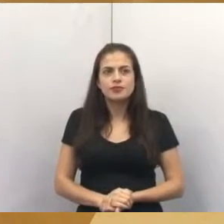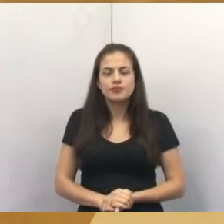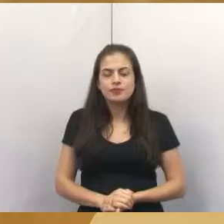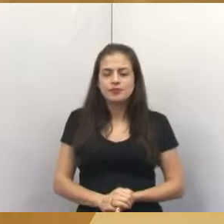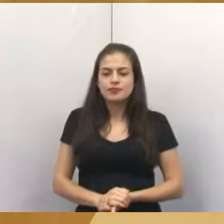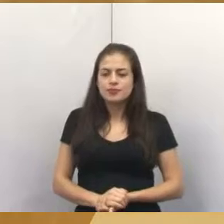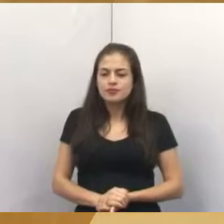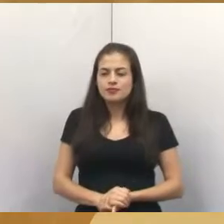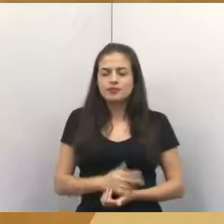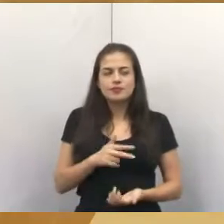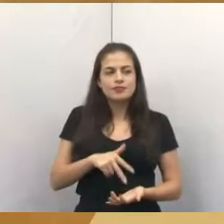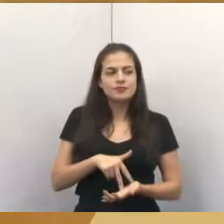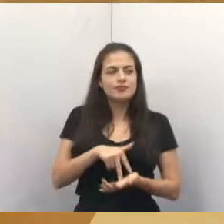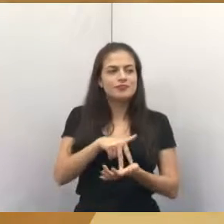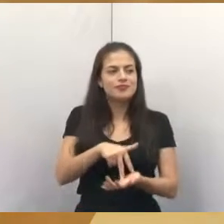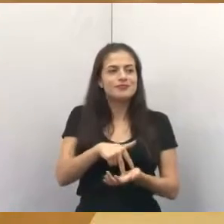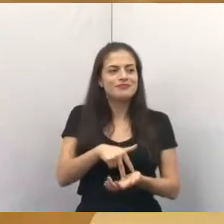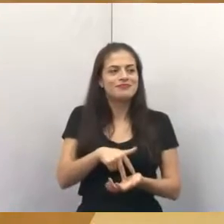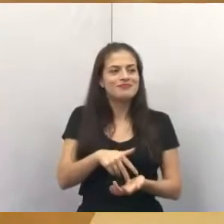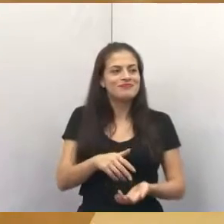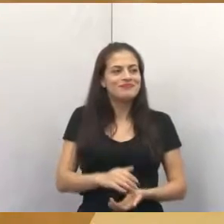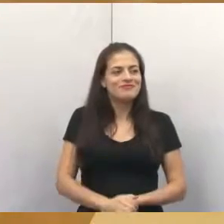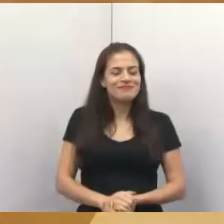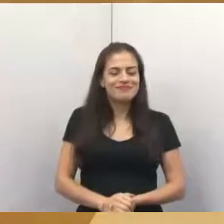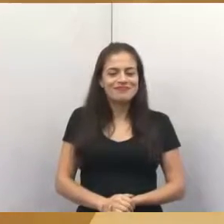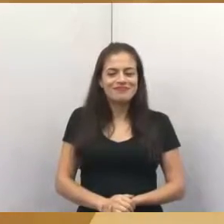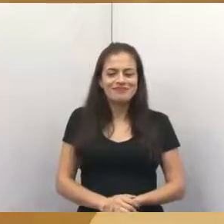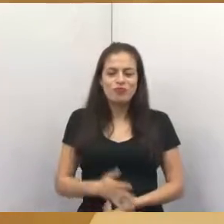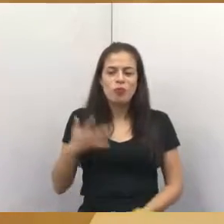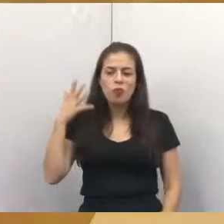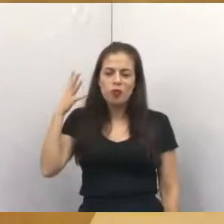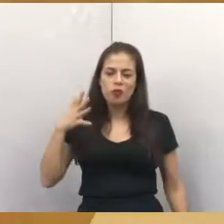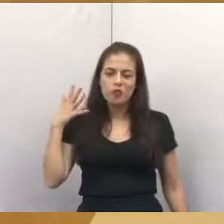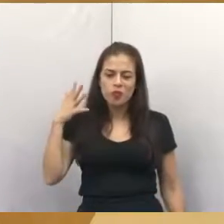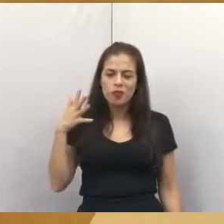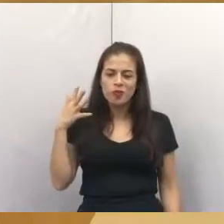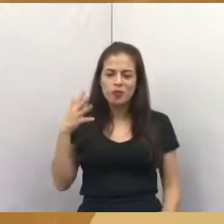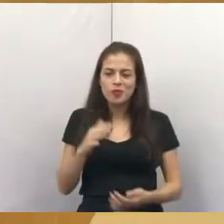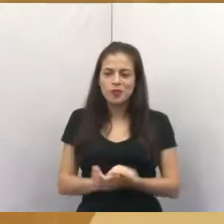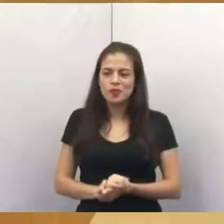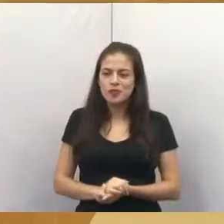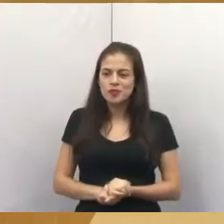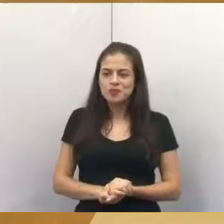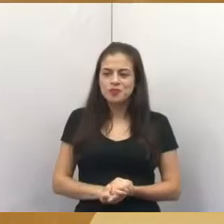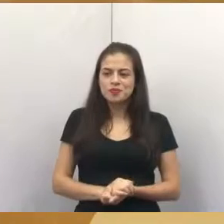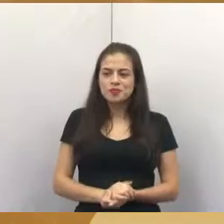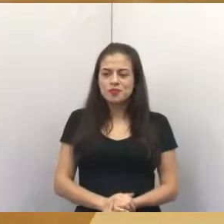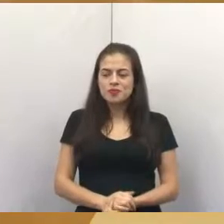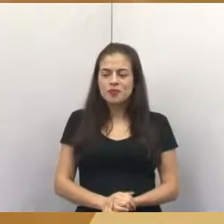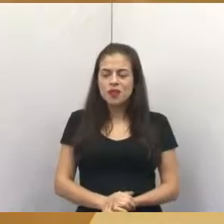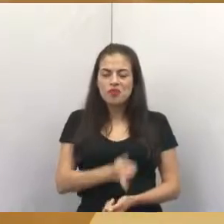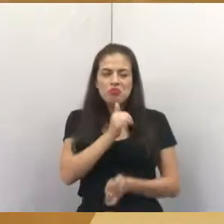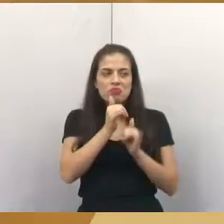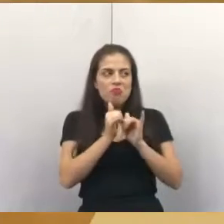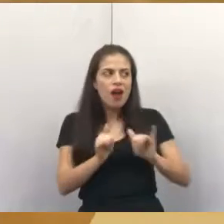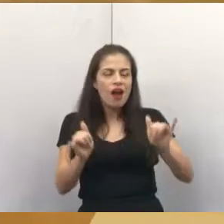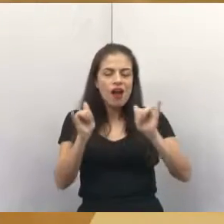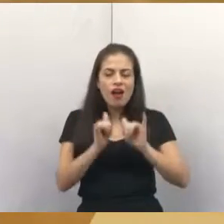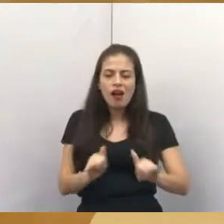Porque subir aqui nessa tribuna e discursar, falar palavras